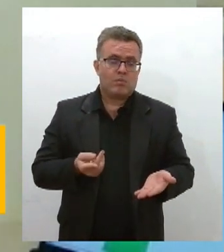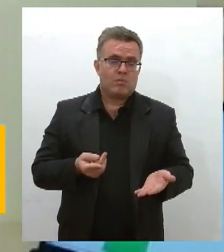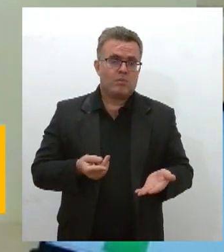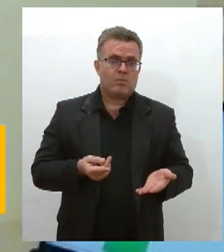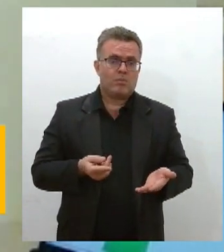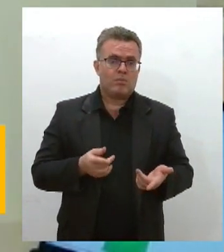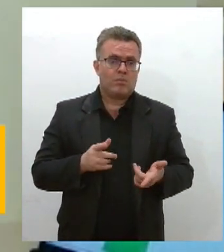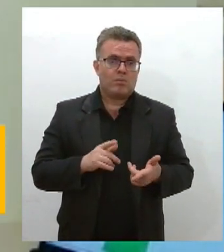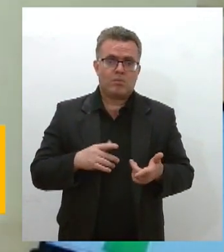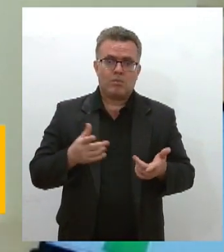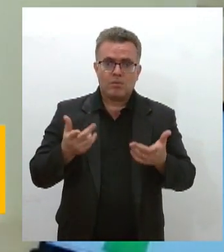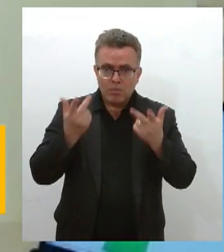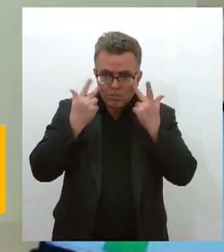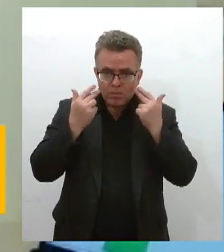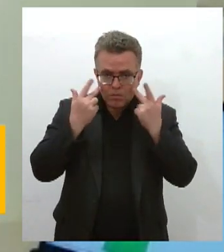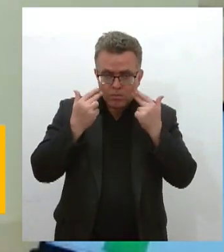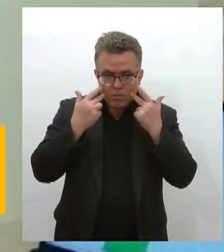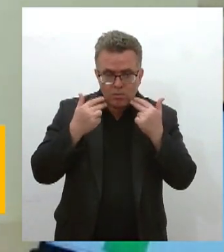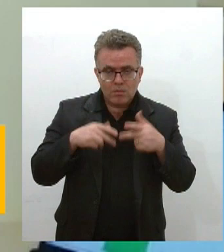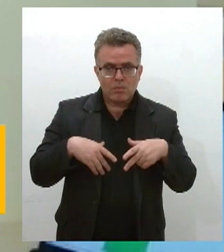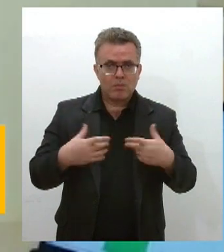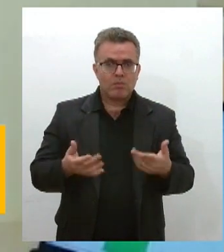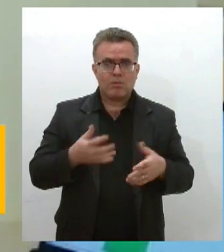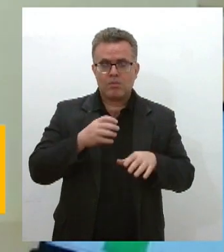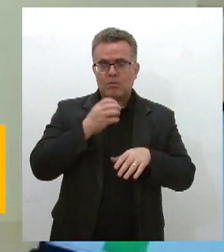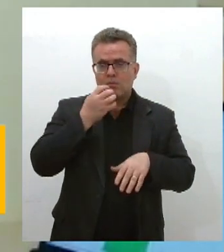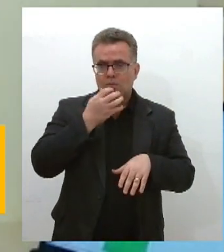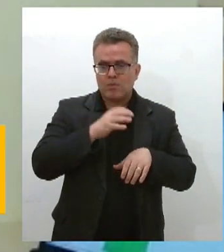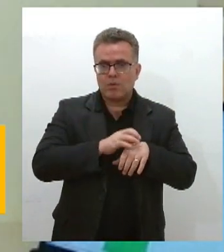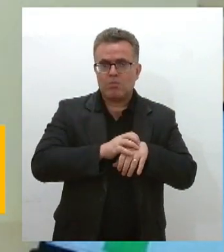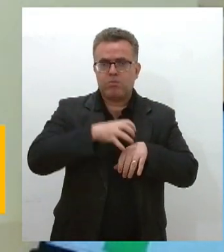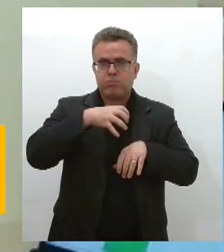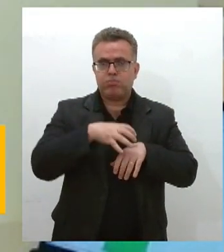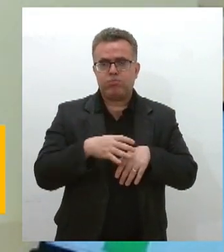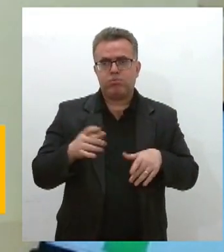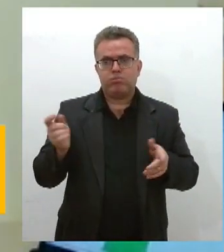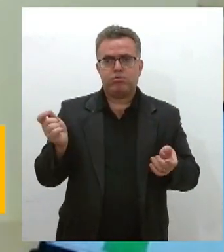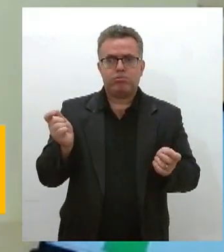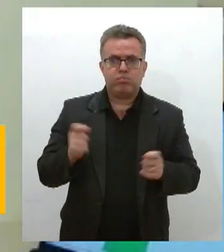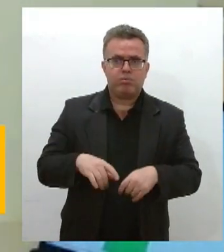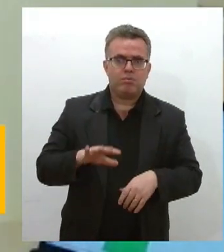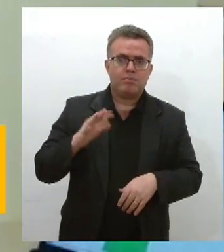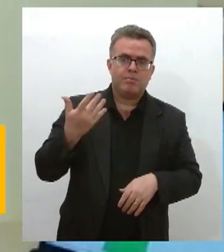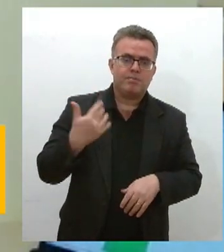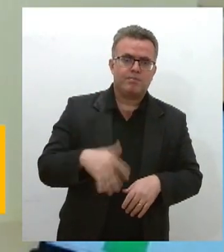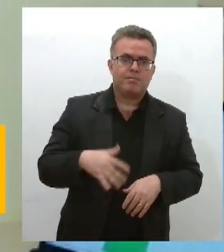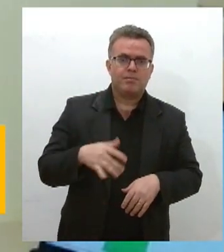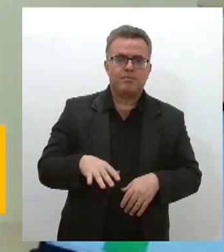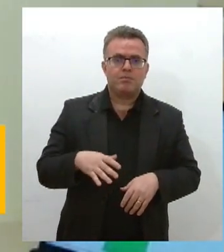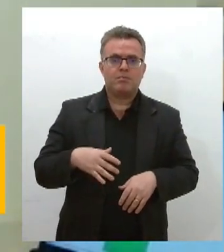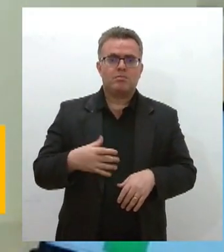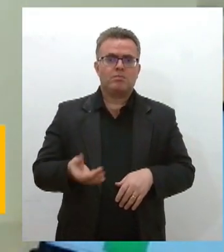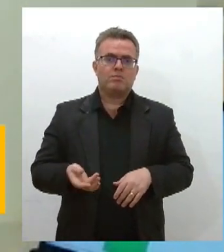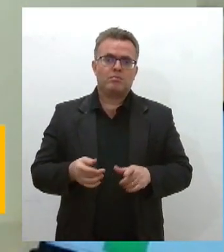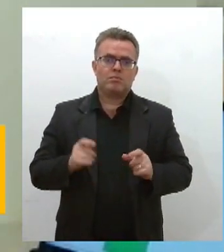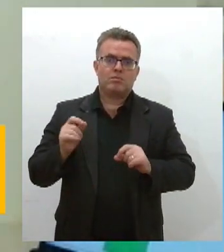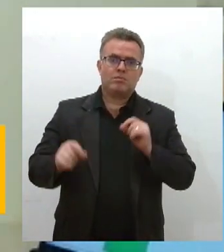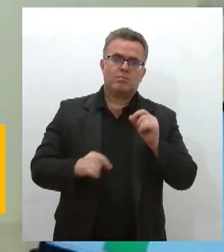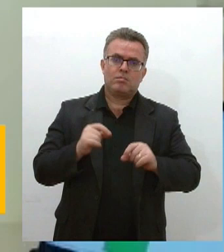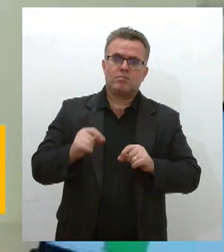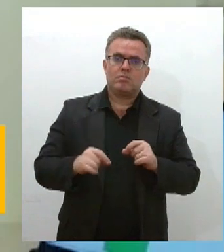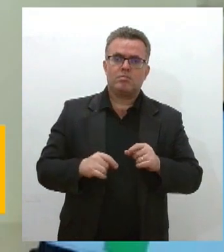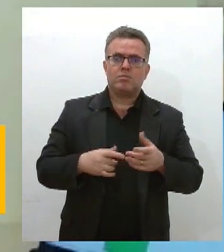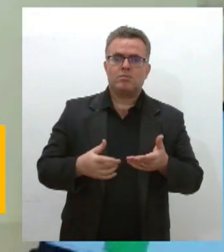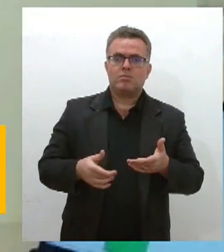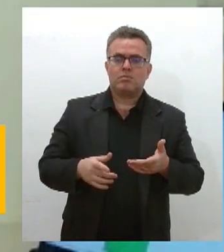uma lesão de outra natureza, inflamatória, traumática, como eu disse, né, uma lesão de uma mordida, uma prótese, por exemplo, que está mal